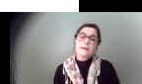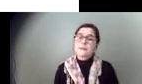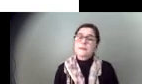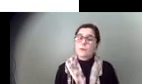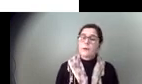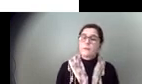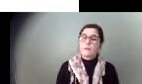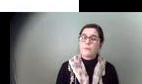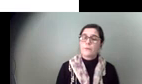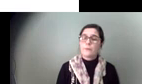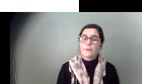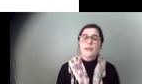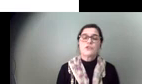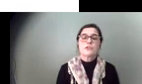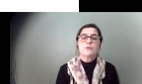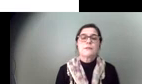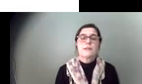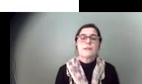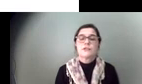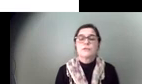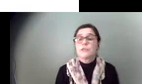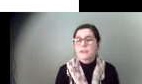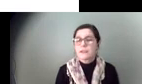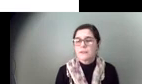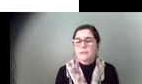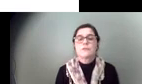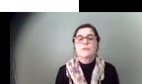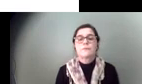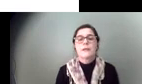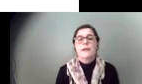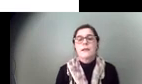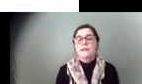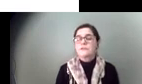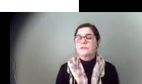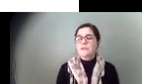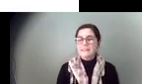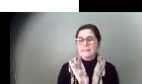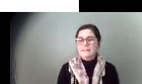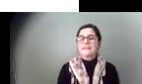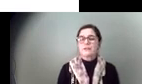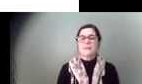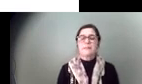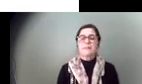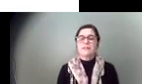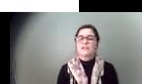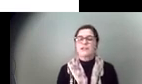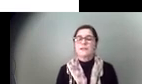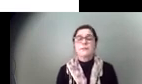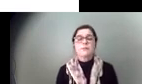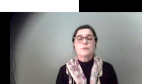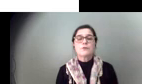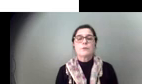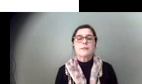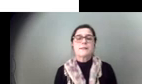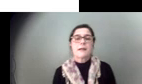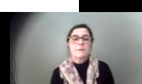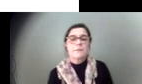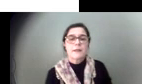essa relação com a prática docente diretamente. Então, se faz necessário replanejar. Então,